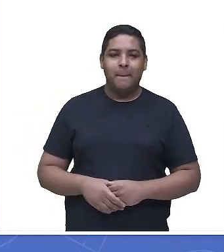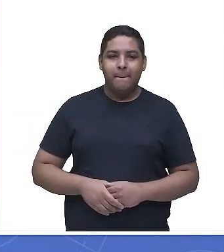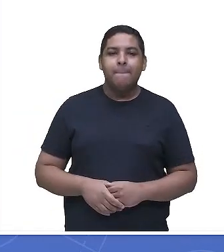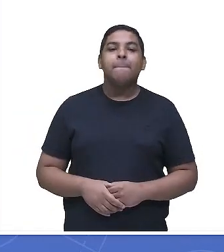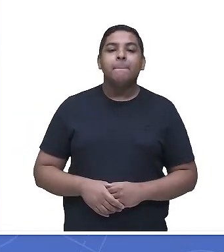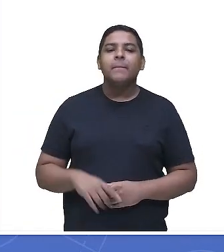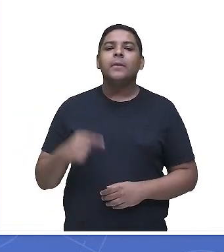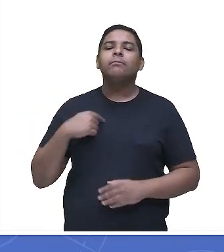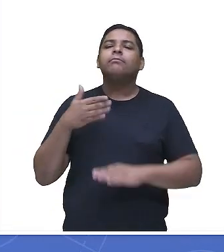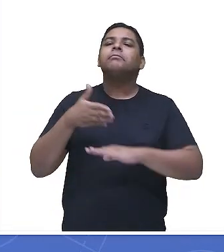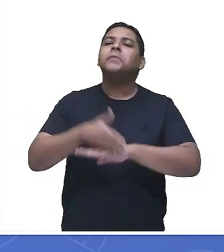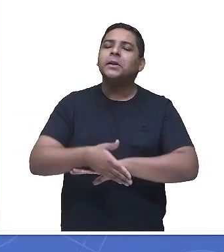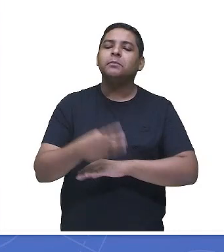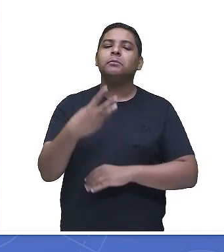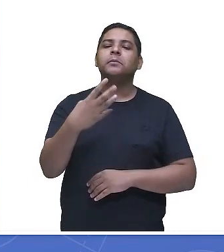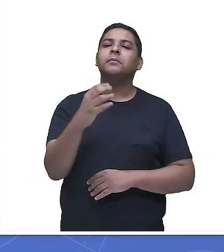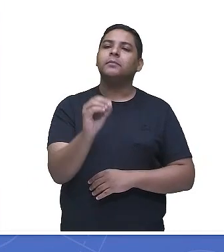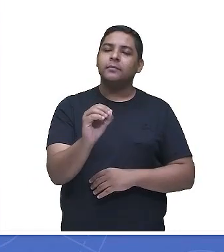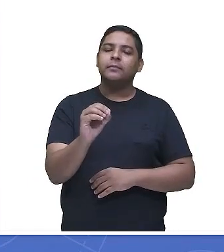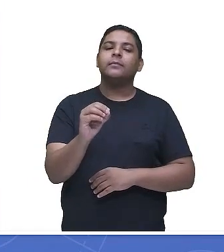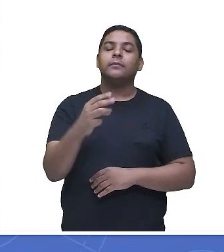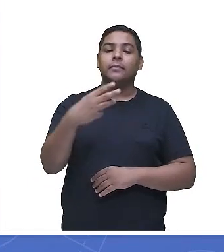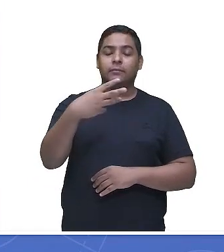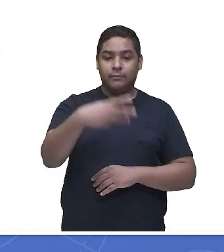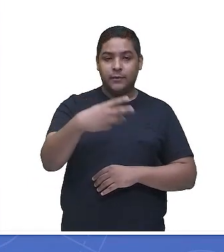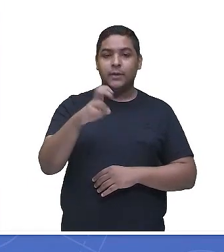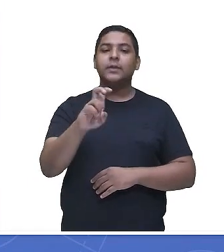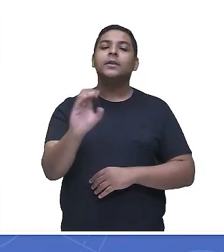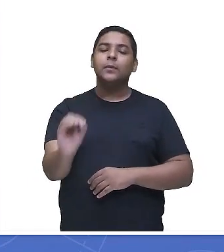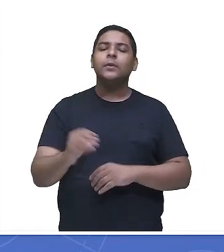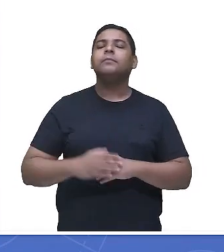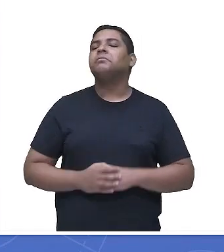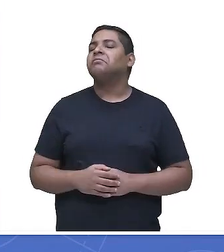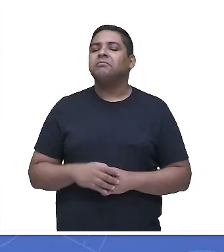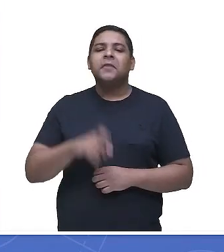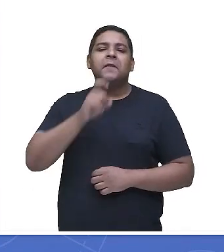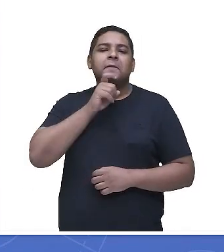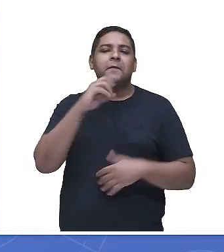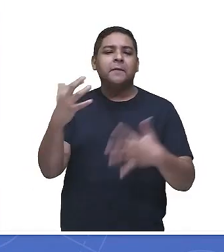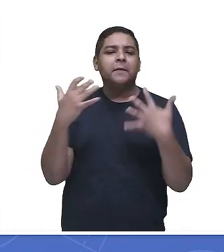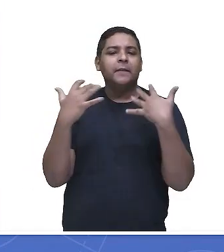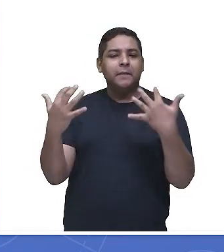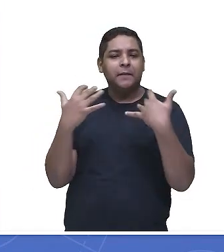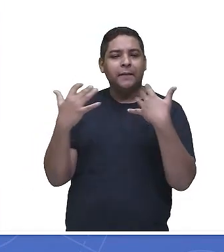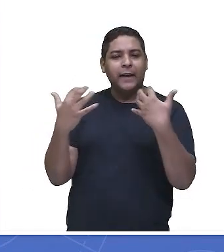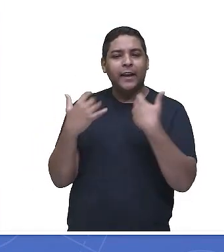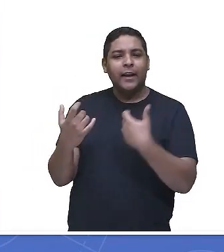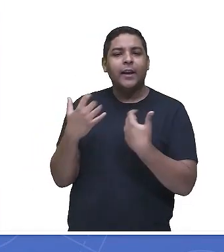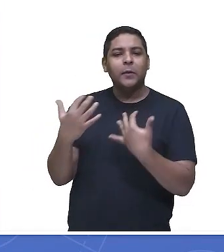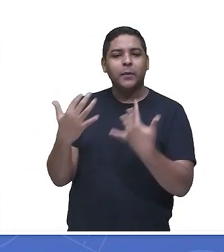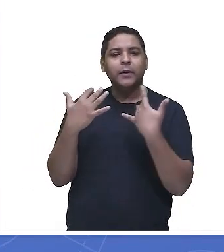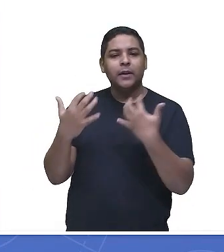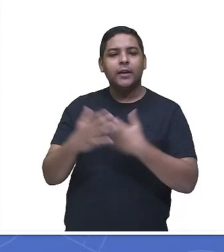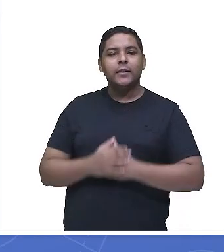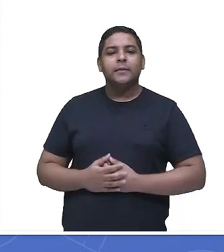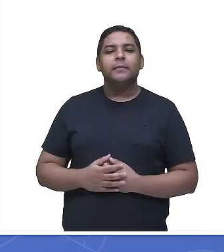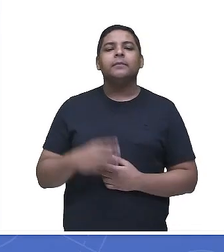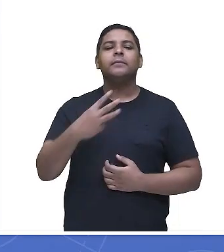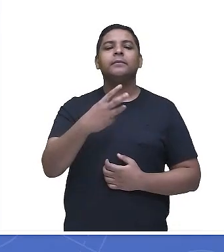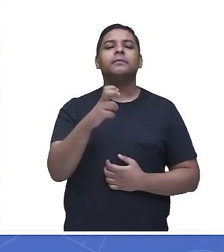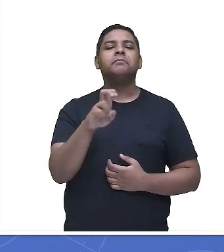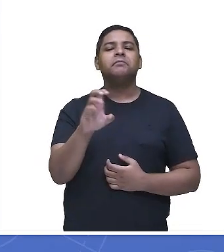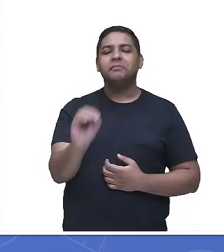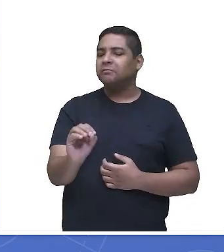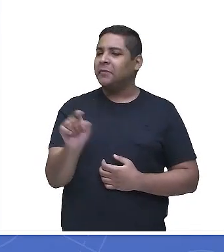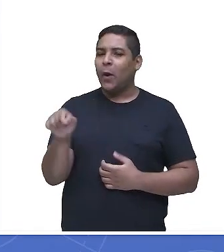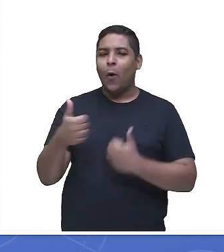tá bem friozinho no ar-condicionado. Ok? E aí, eita, chega, eu me arrepiei de tão frio que tá no 350.